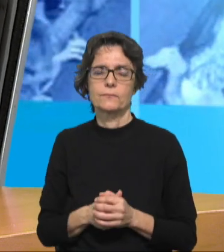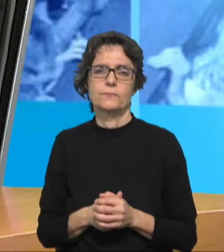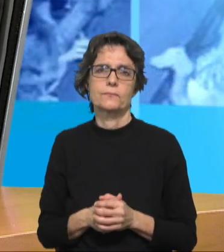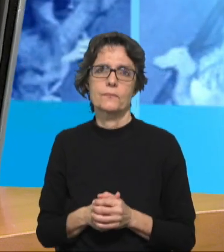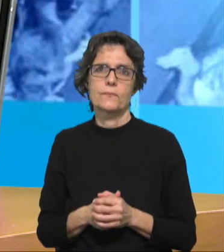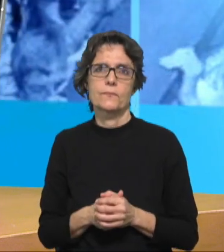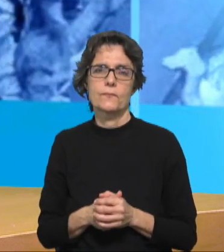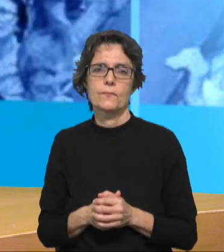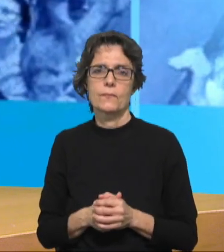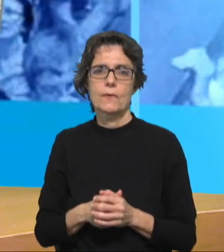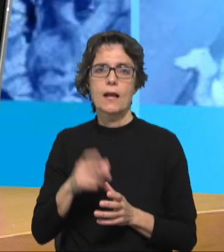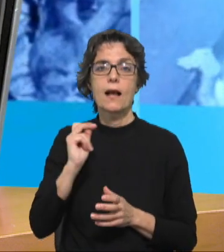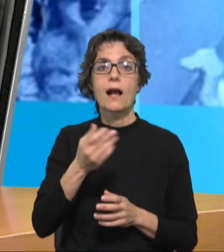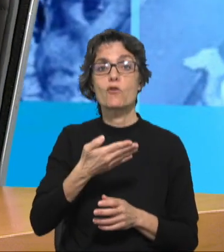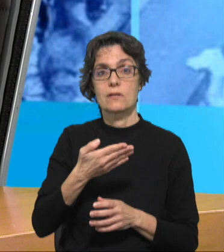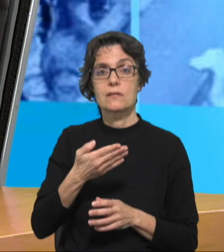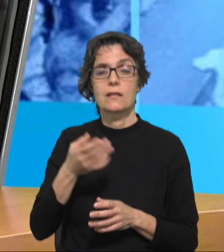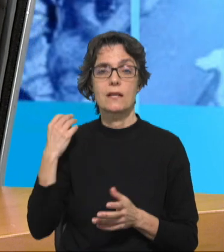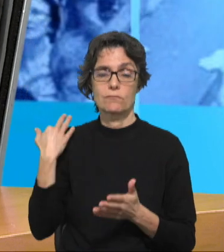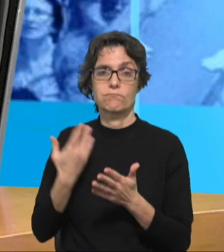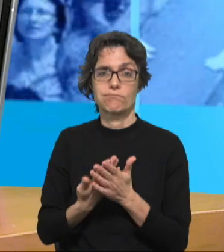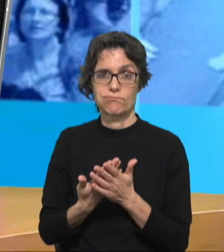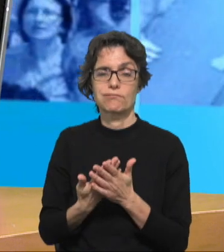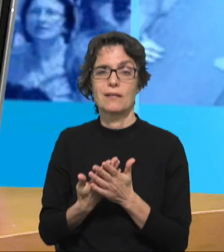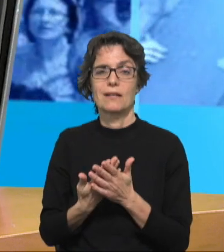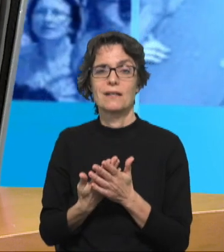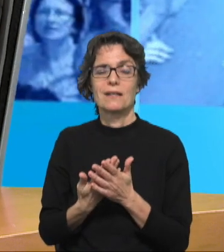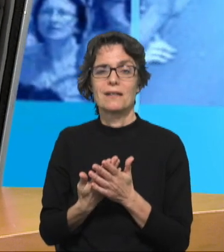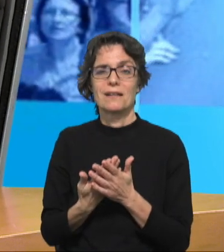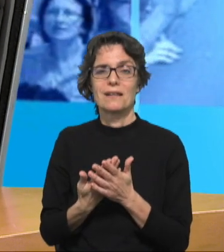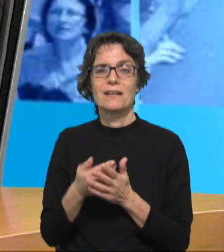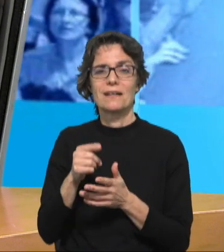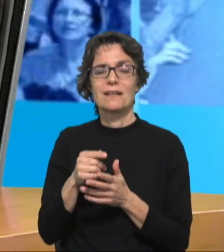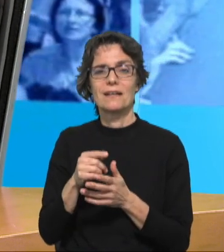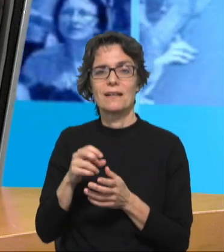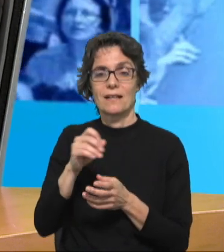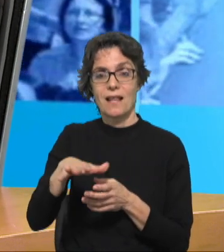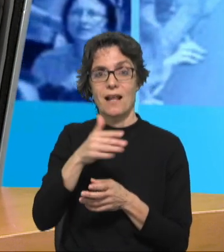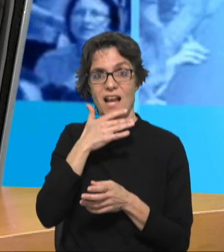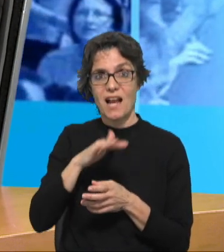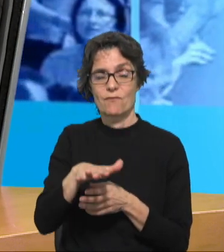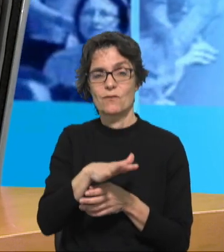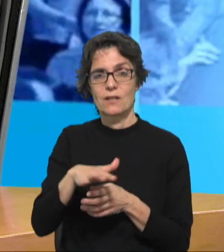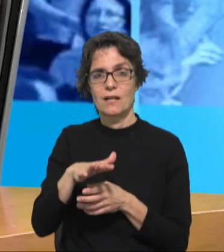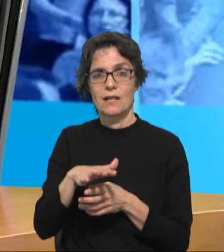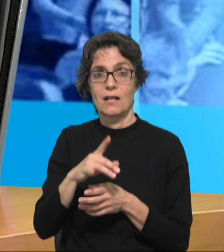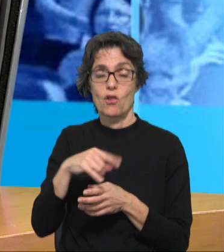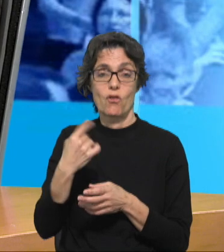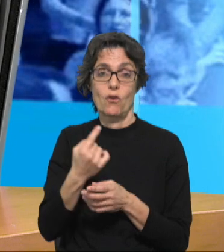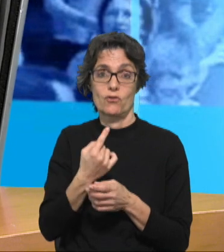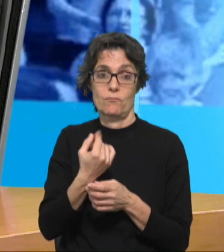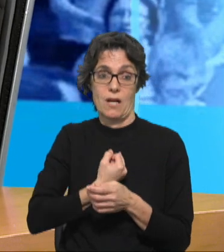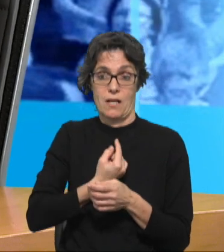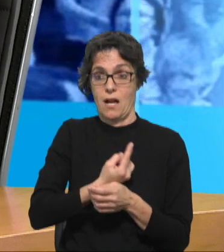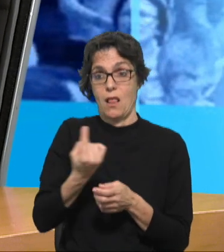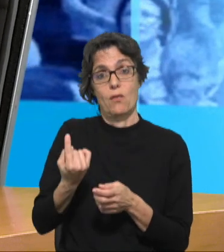mas há 17 anos estou ali a trabalhar a comunicação no Alentejo, nesta zona de Évora, e de facto, independentemente da nossa identidade de cada um dos